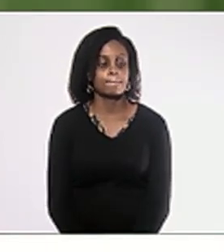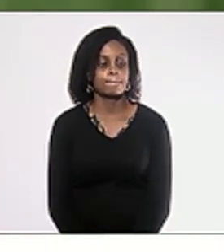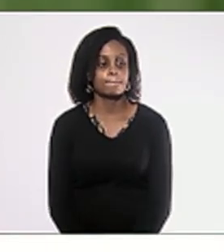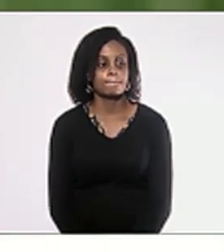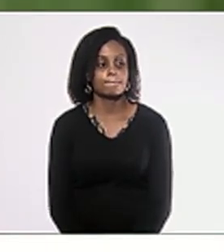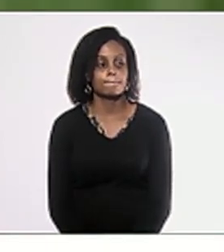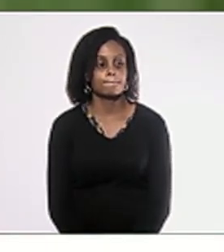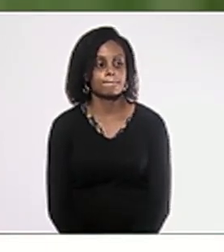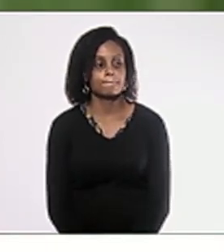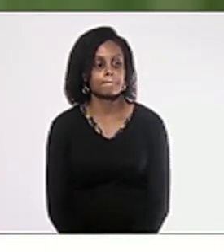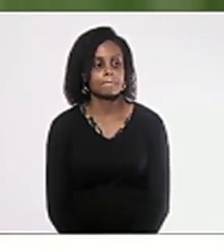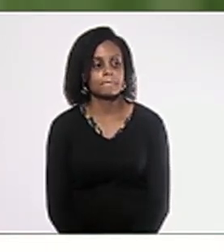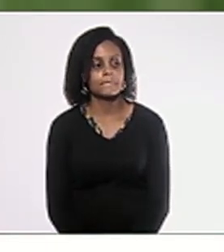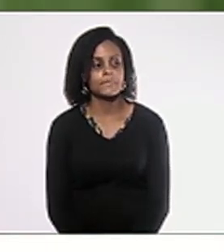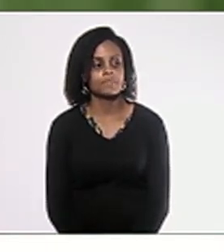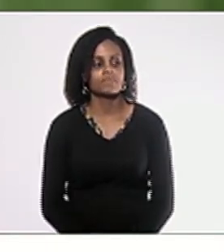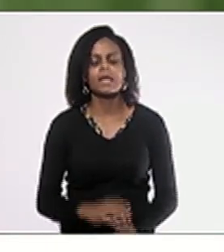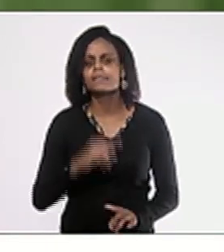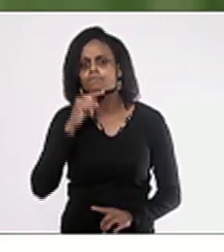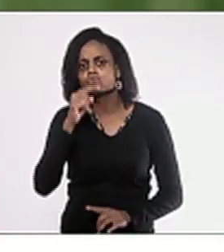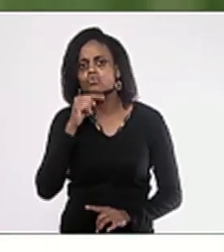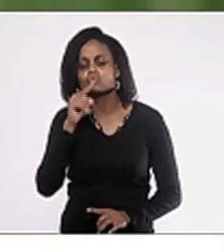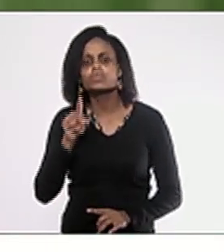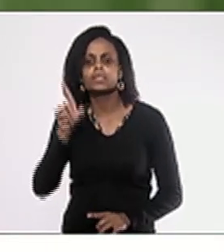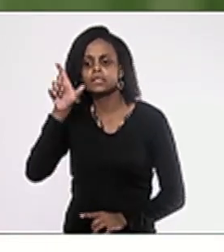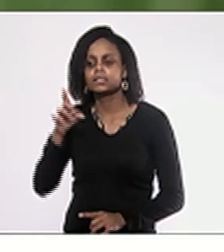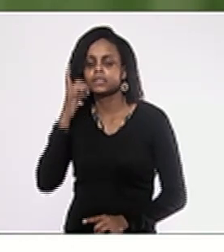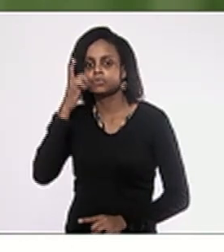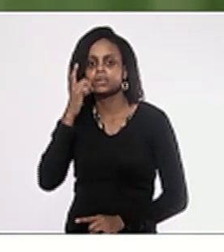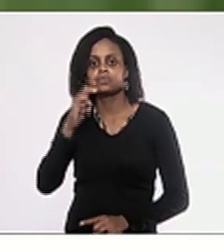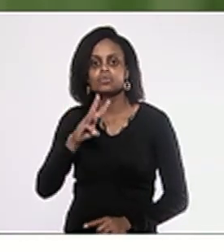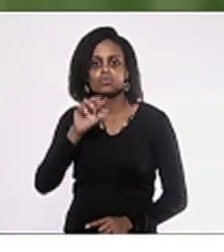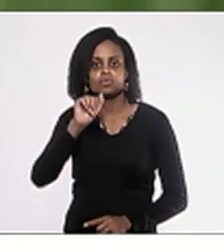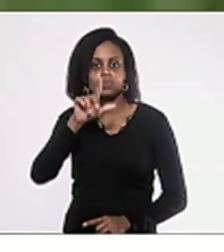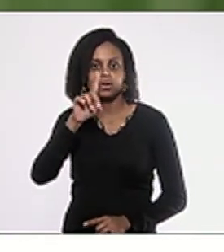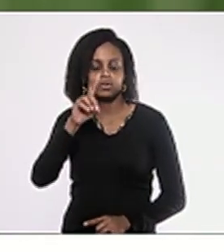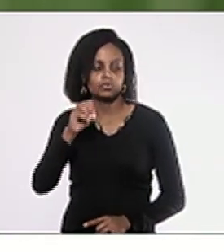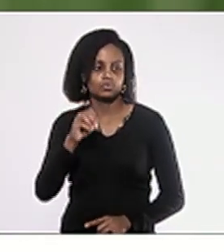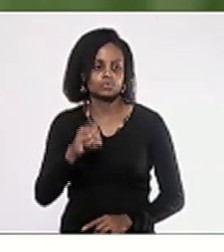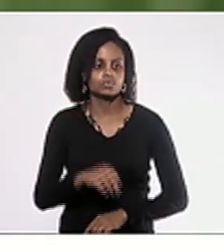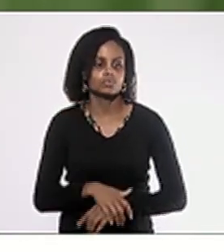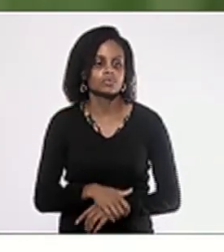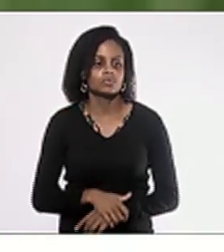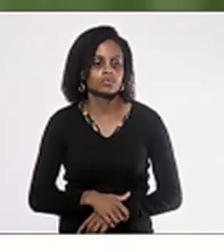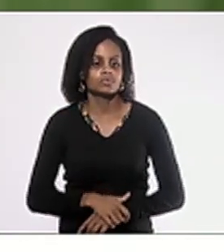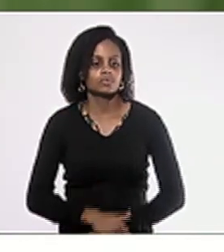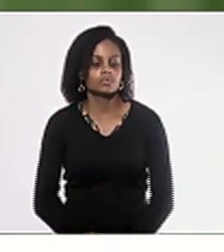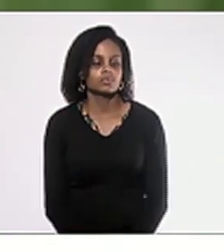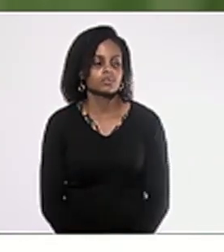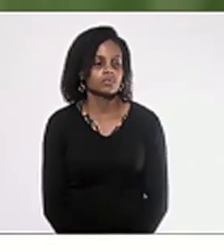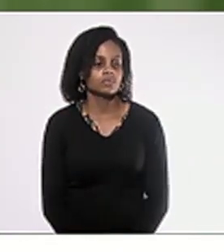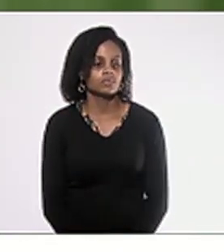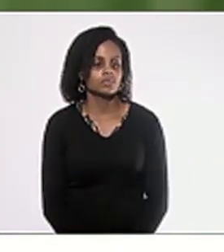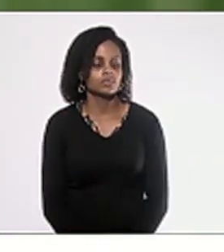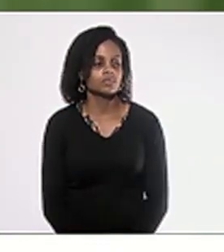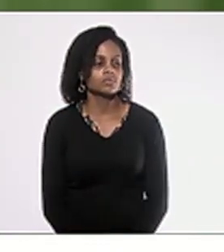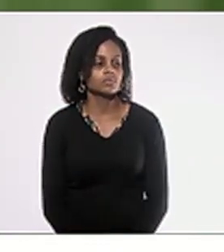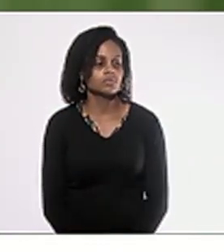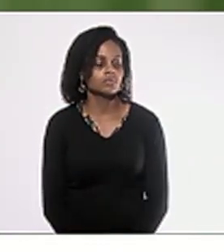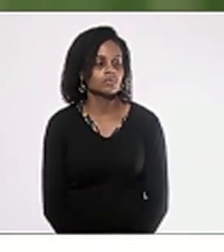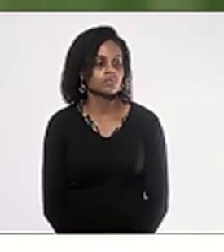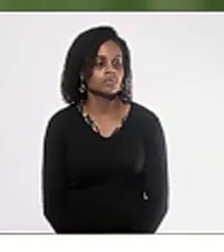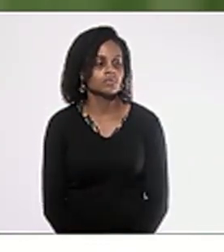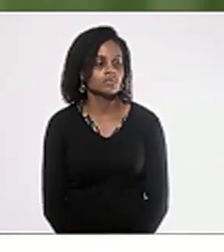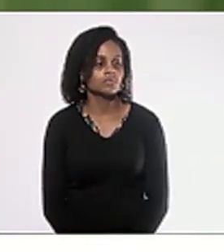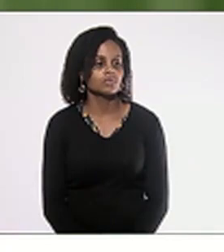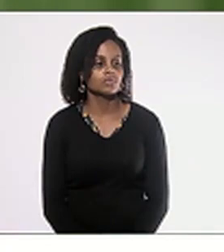No caso, a dúvida do deputado Val, salvo engano, é em relação, então, à instalação. Porque, pelo que eu